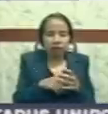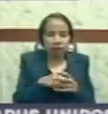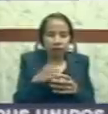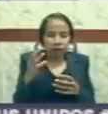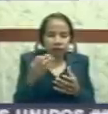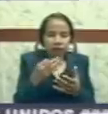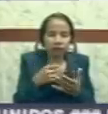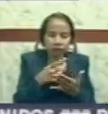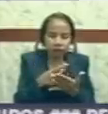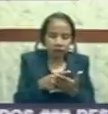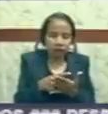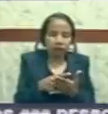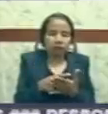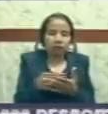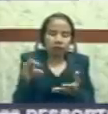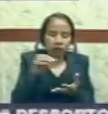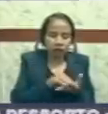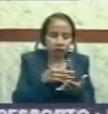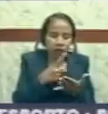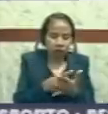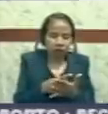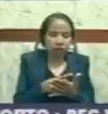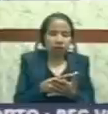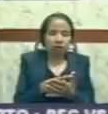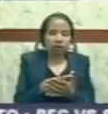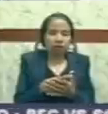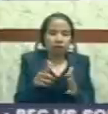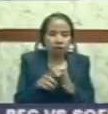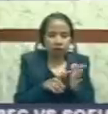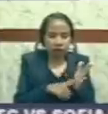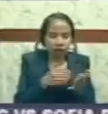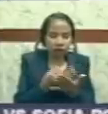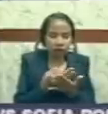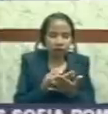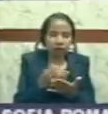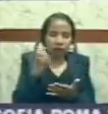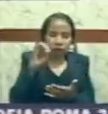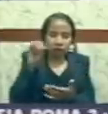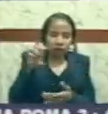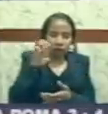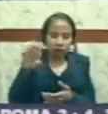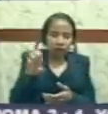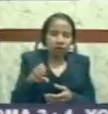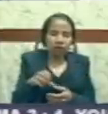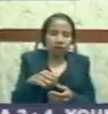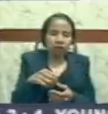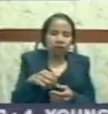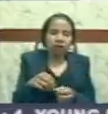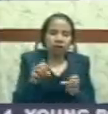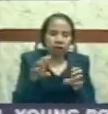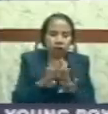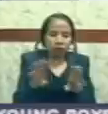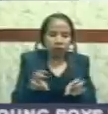de serviço. Quer dizer, lei orçamento de gestão financeira, né? Foda Alan Roto. Mas como gestor governo, gestor Estado